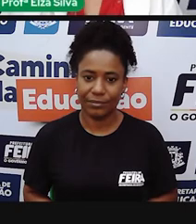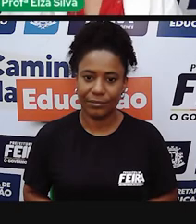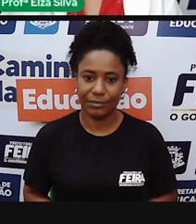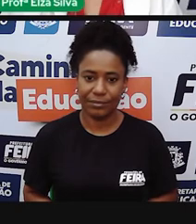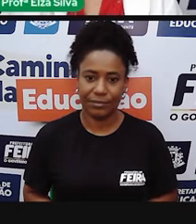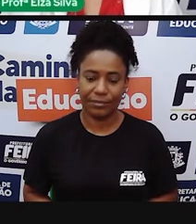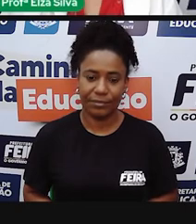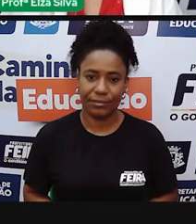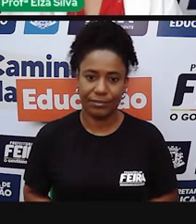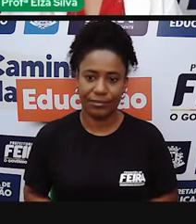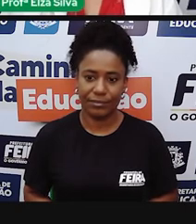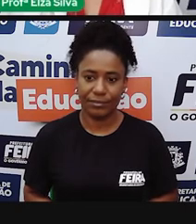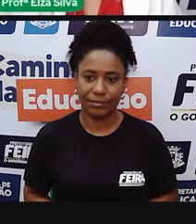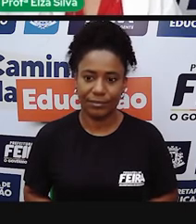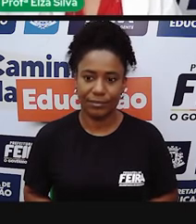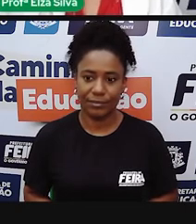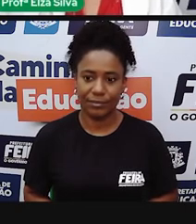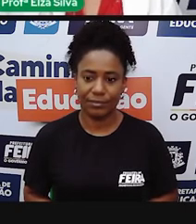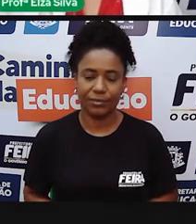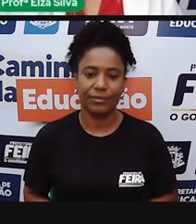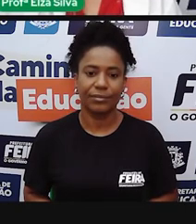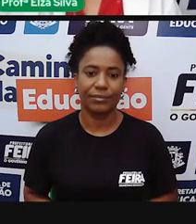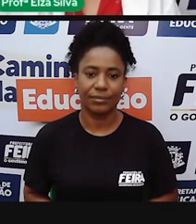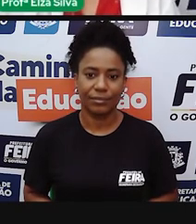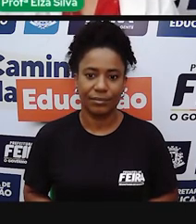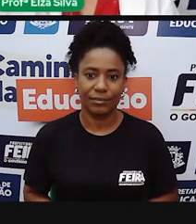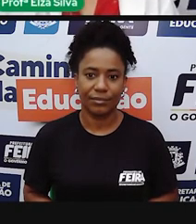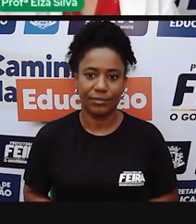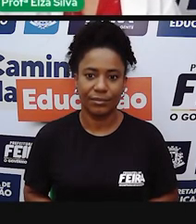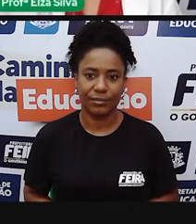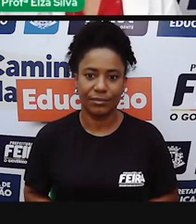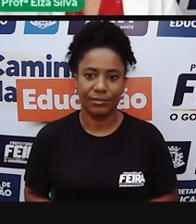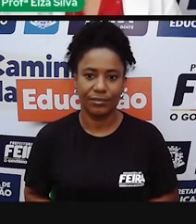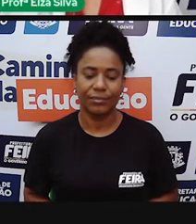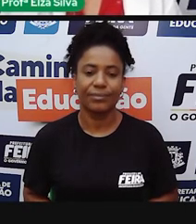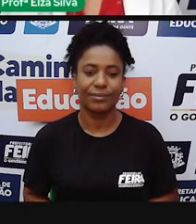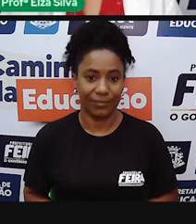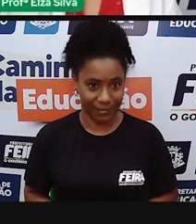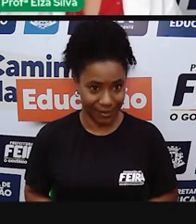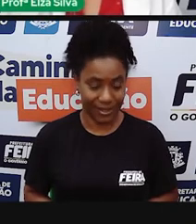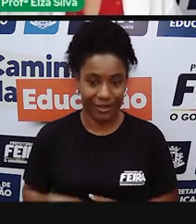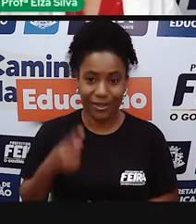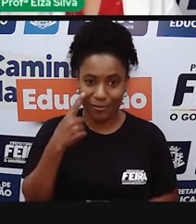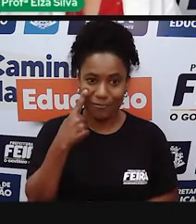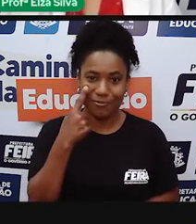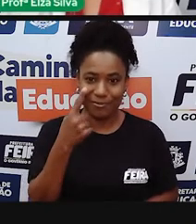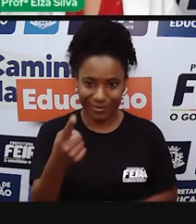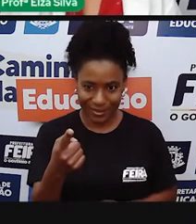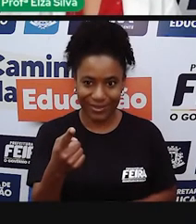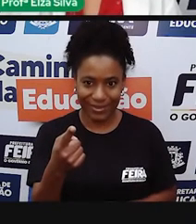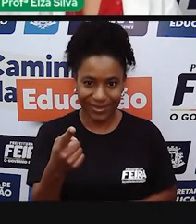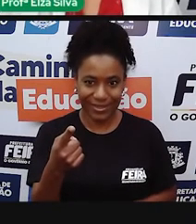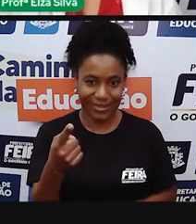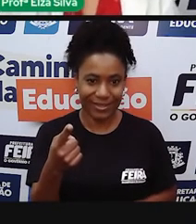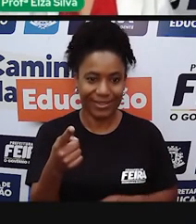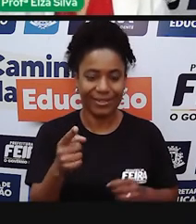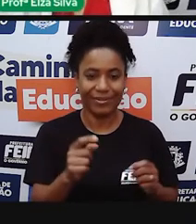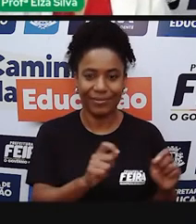go skateboarding. Ok. Vejam aqui na tela que nós temos alguns exemplos